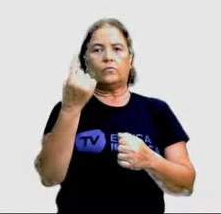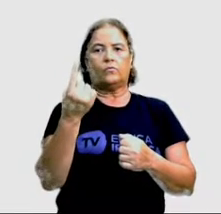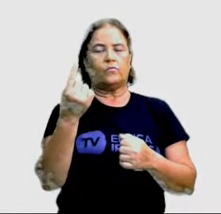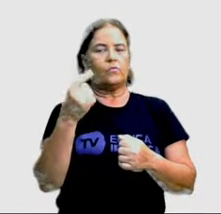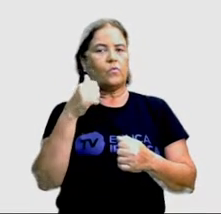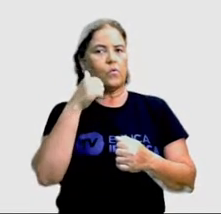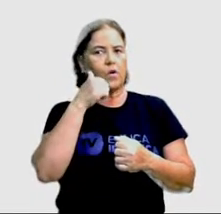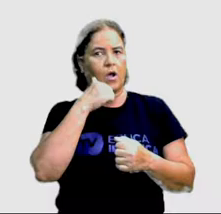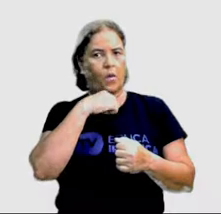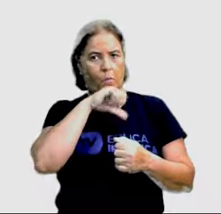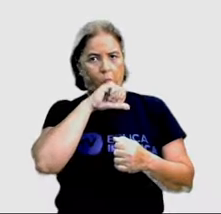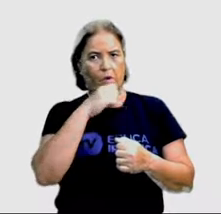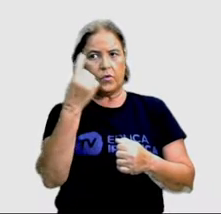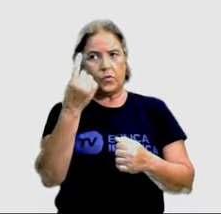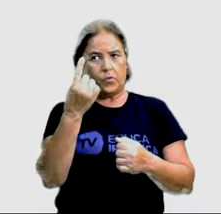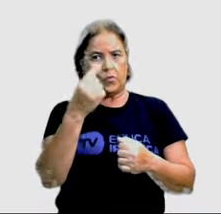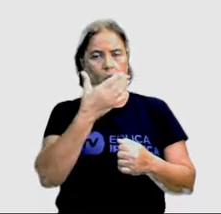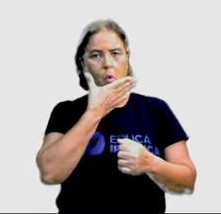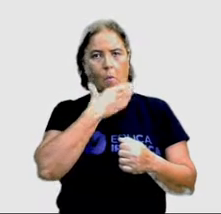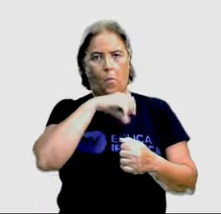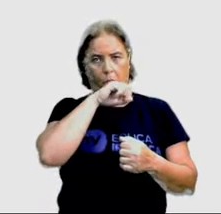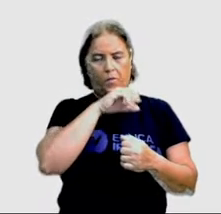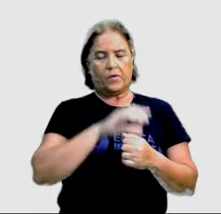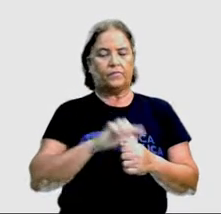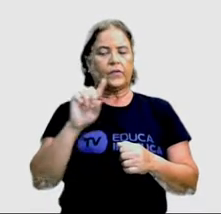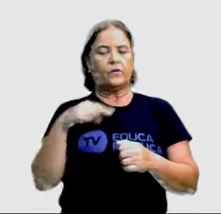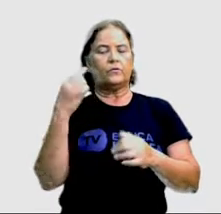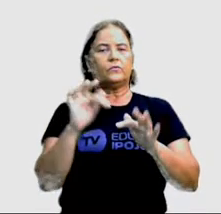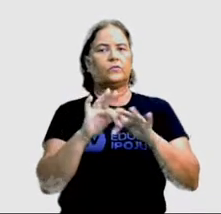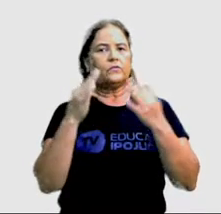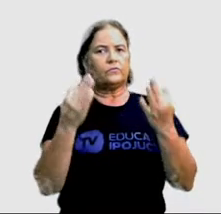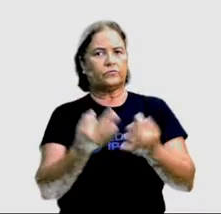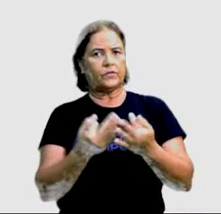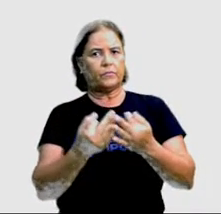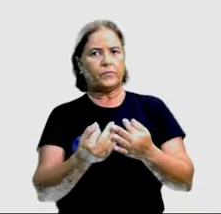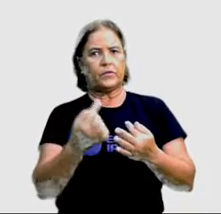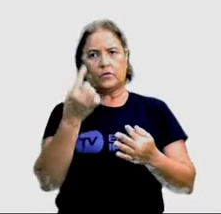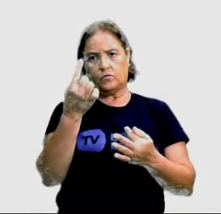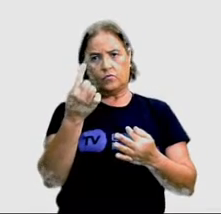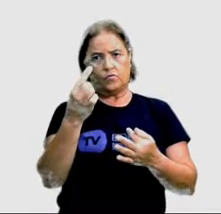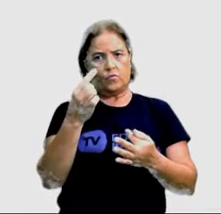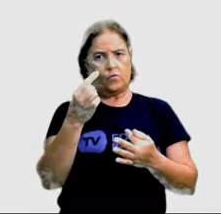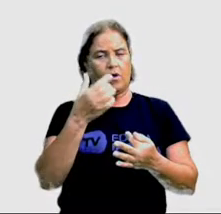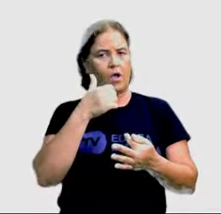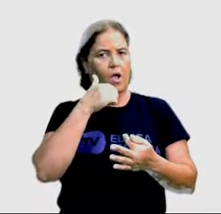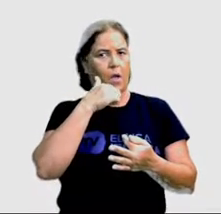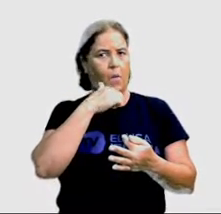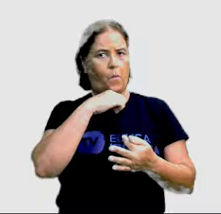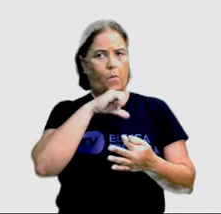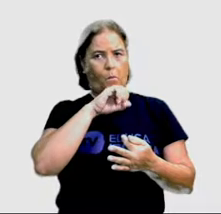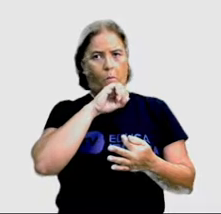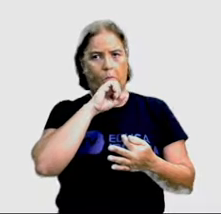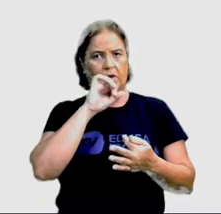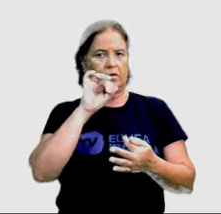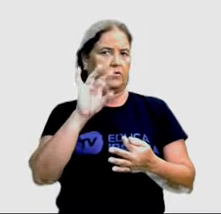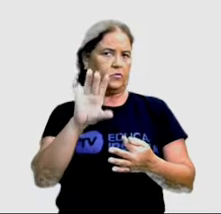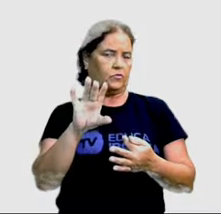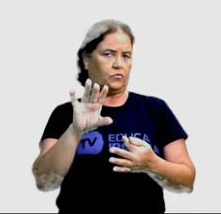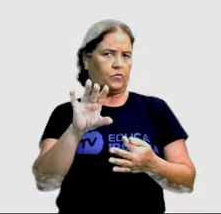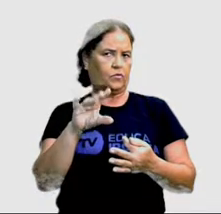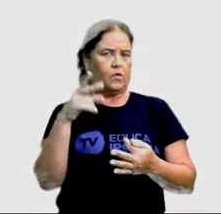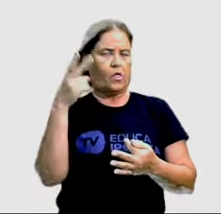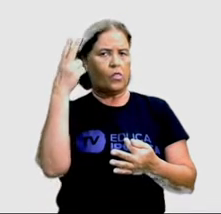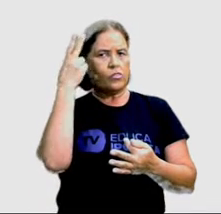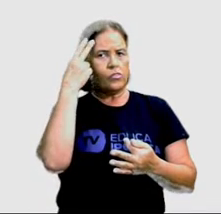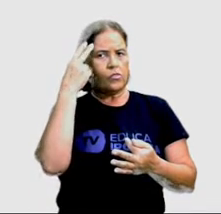pai. Temos ao lado a família composta por uma mãe só, que é muito comum na